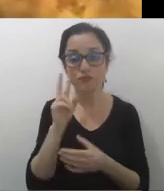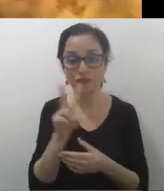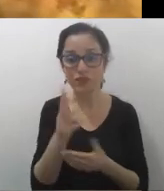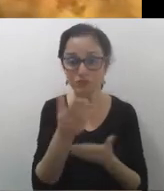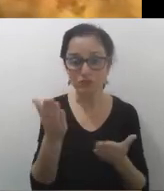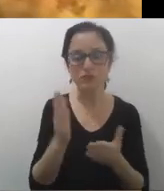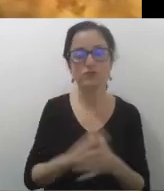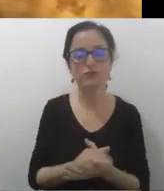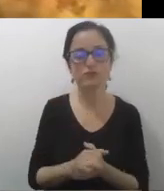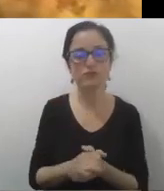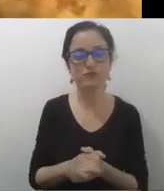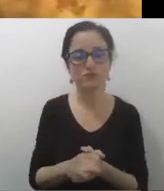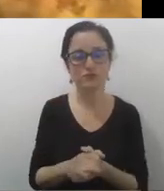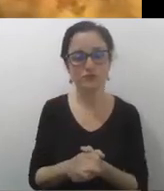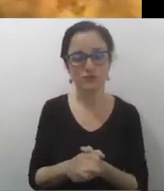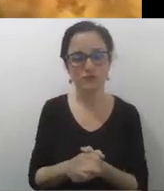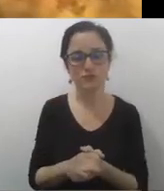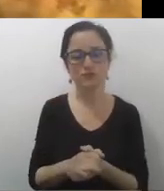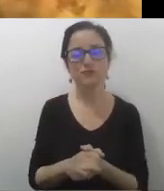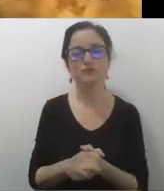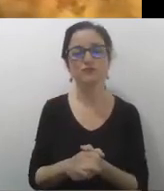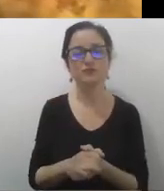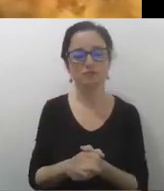que veja e.